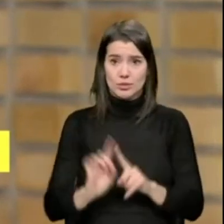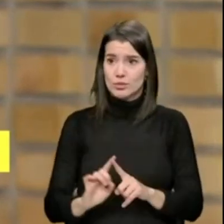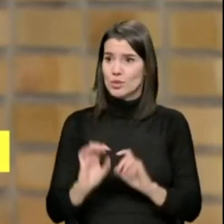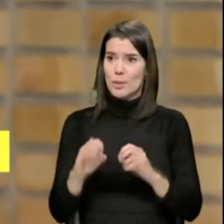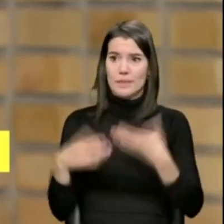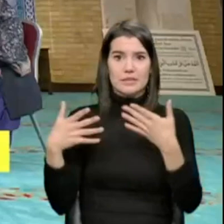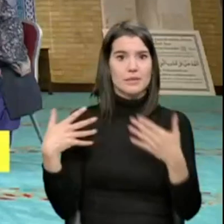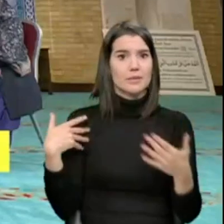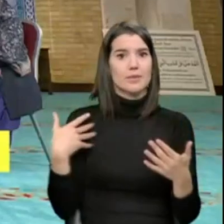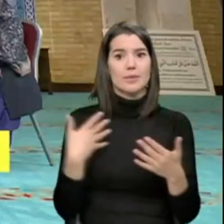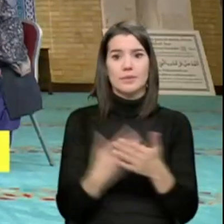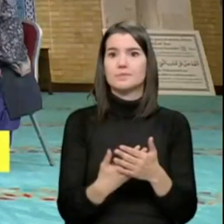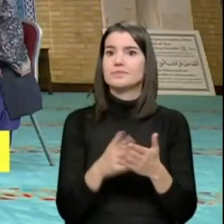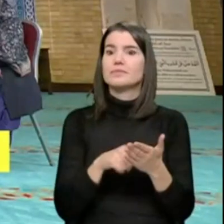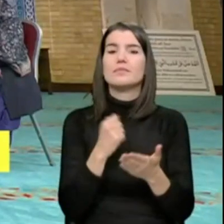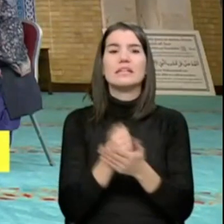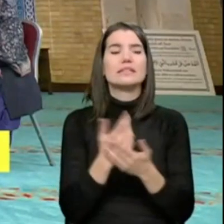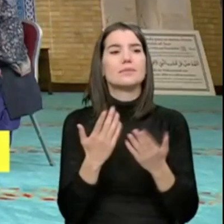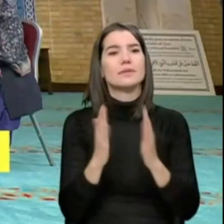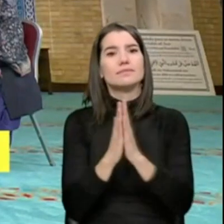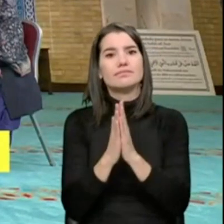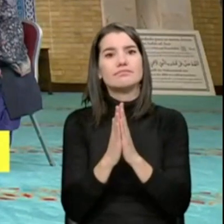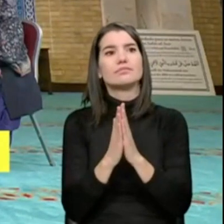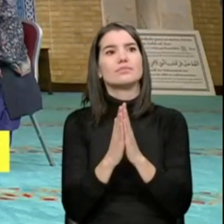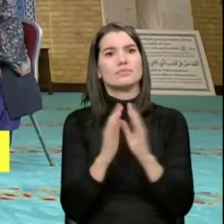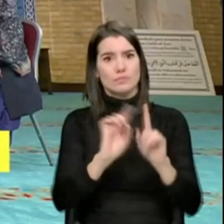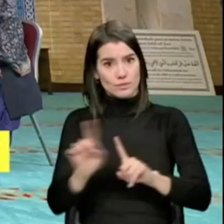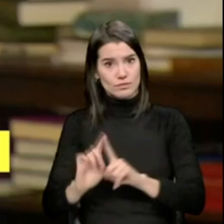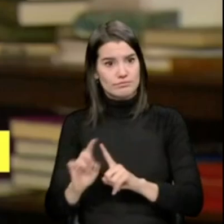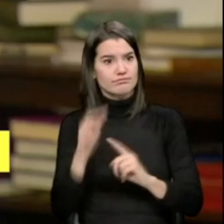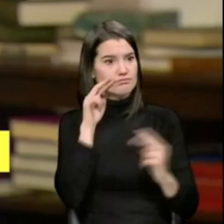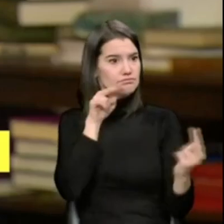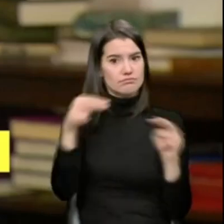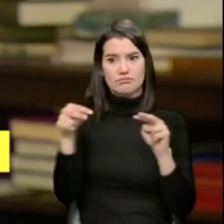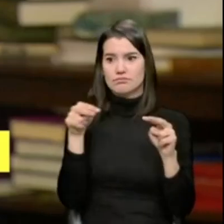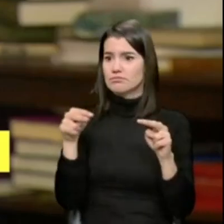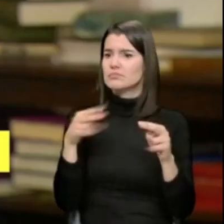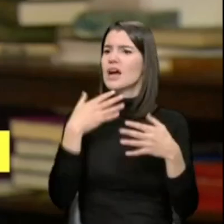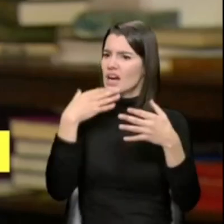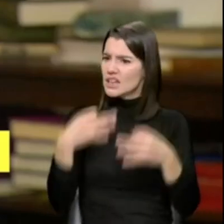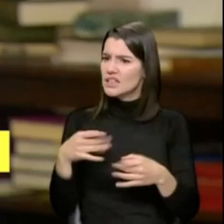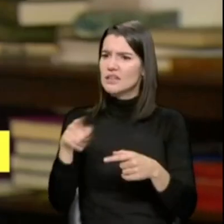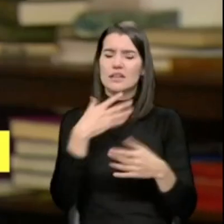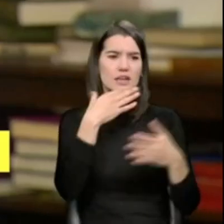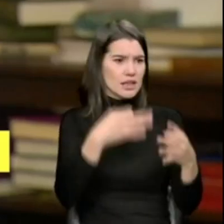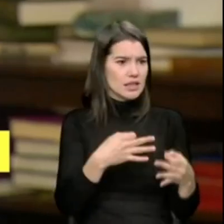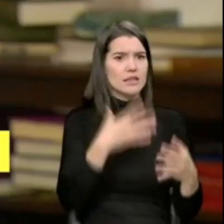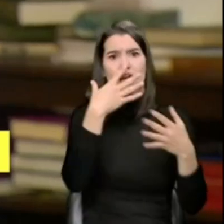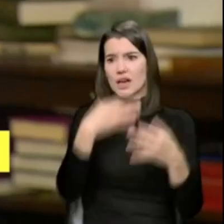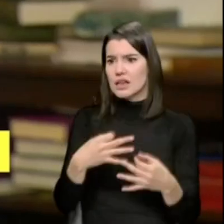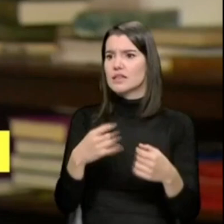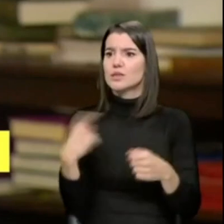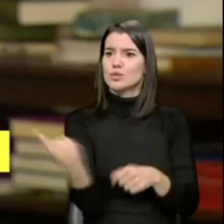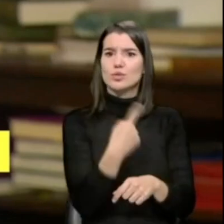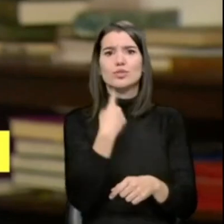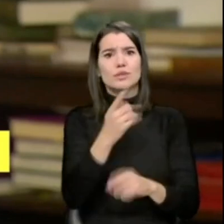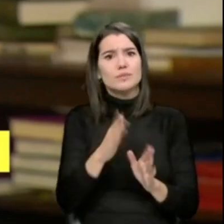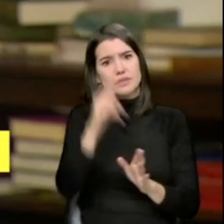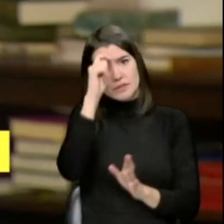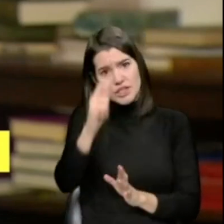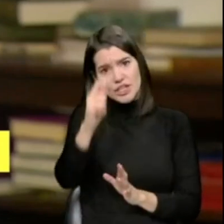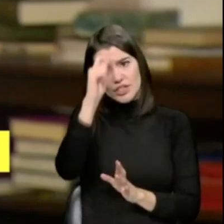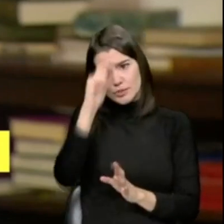sido sempre religiões que olham umas para as outras, que acreditam numa nas outras, e todas as religiões também dizem que temos que respeitar o